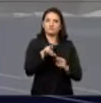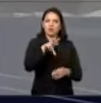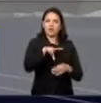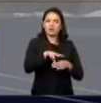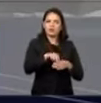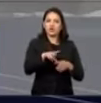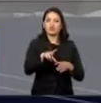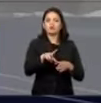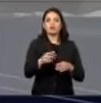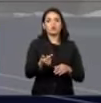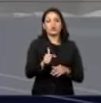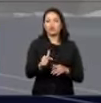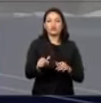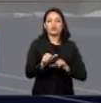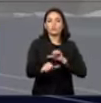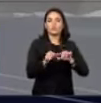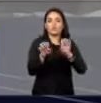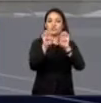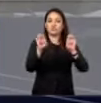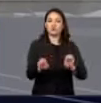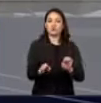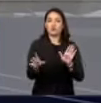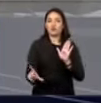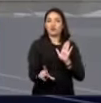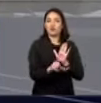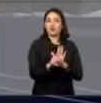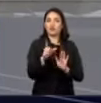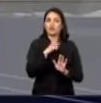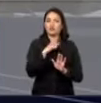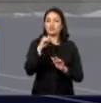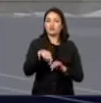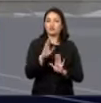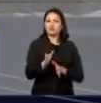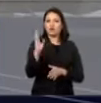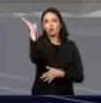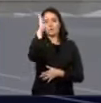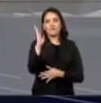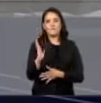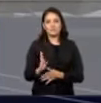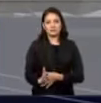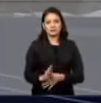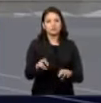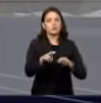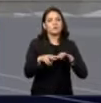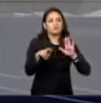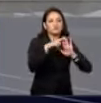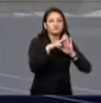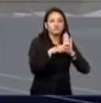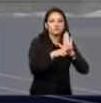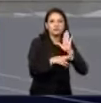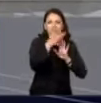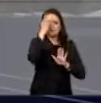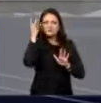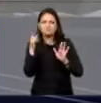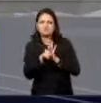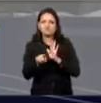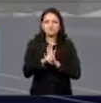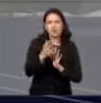na estrutura legal do que se construiu no Estado brasileiro pelas normas questionadas. Este é o